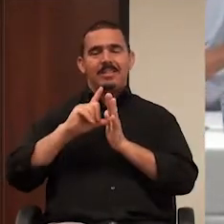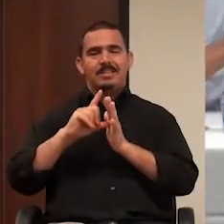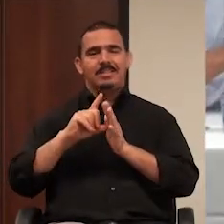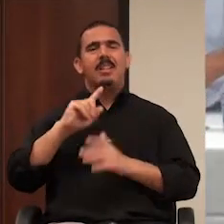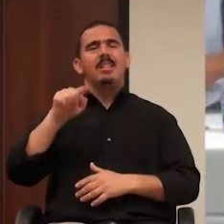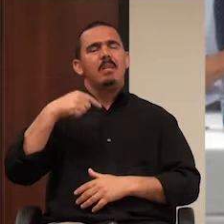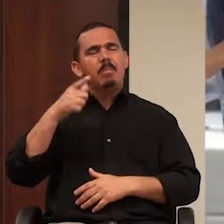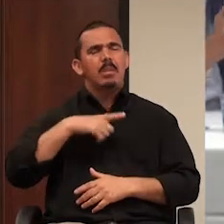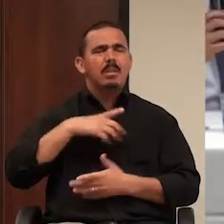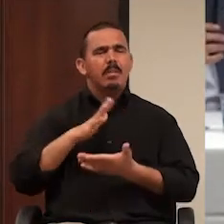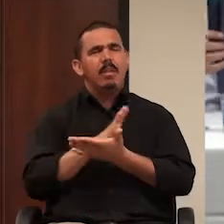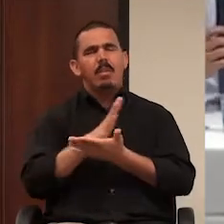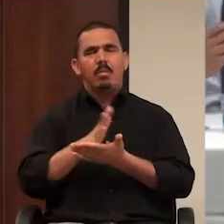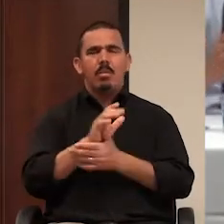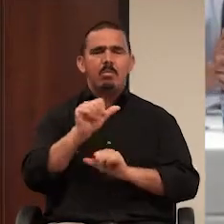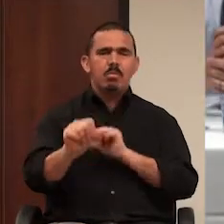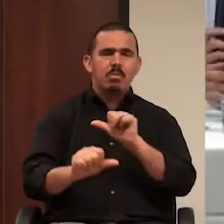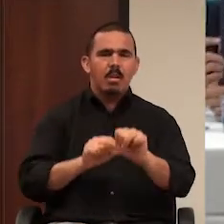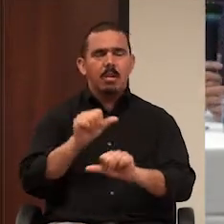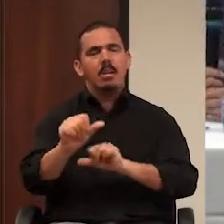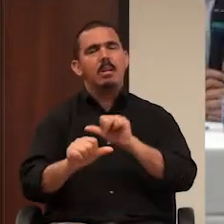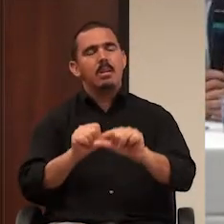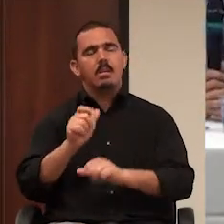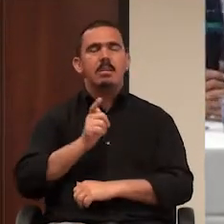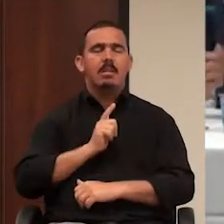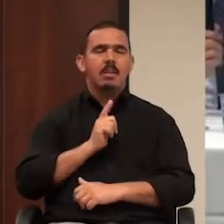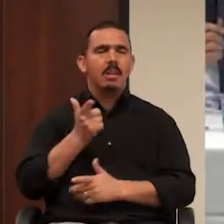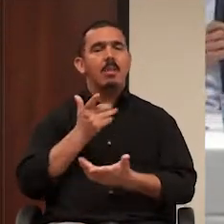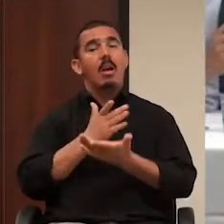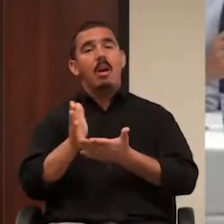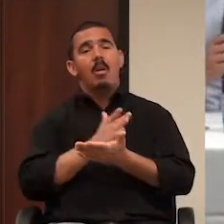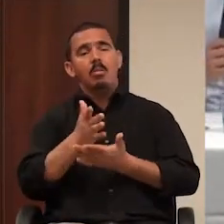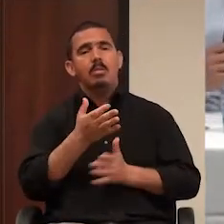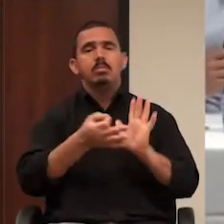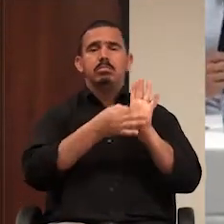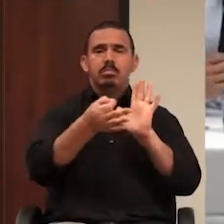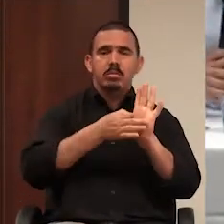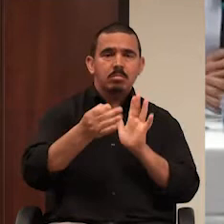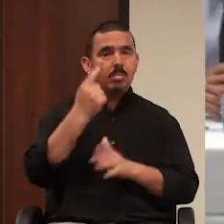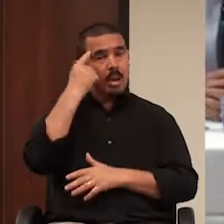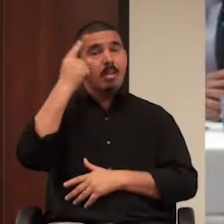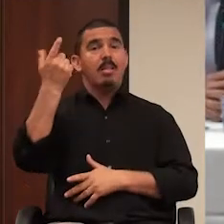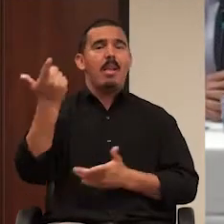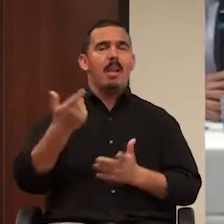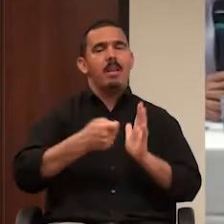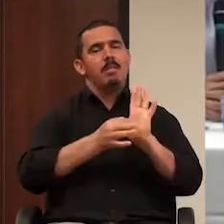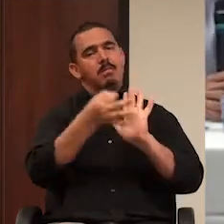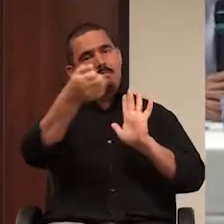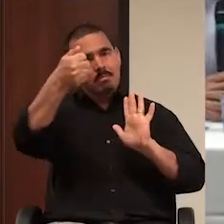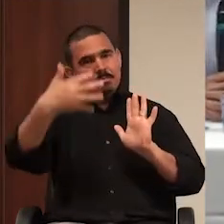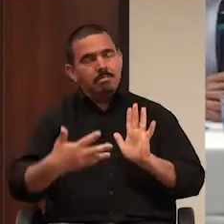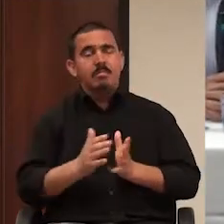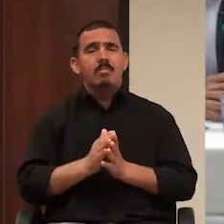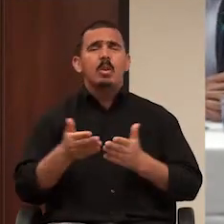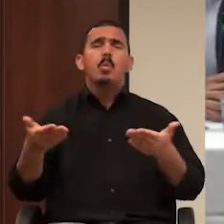Com essas alterações, com algumas pretensões, com algumas ideias, com algumas teses e tal.